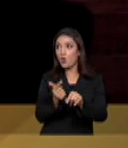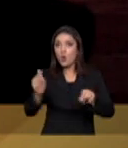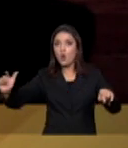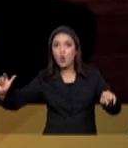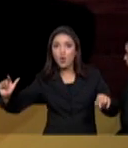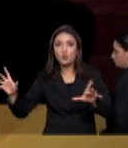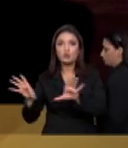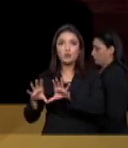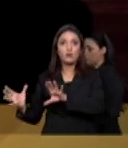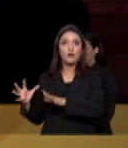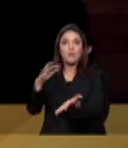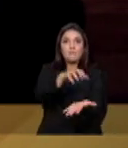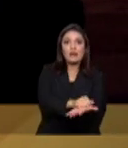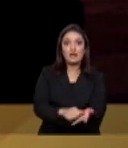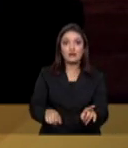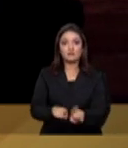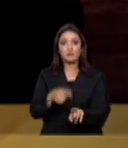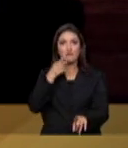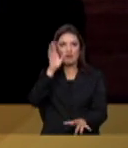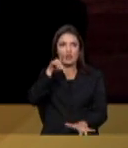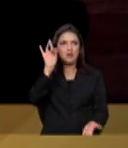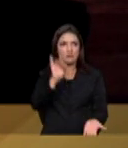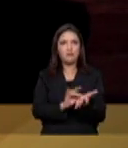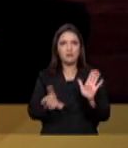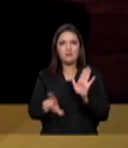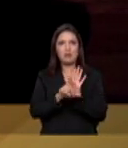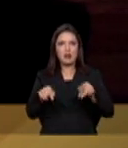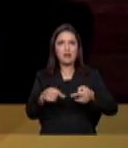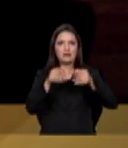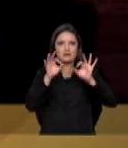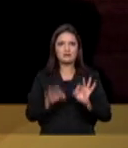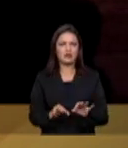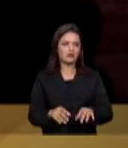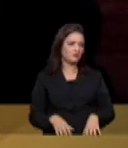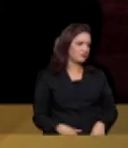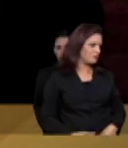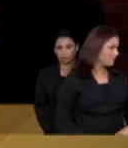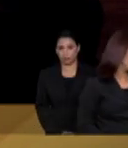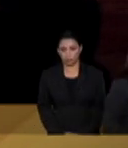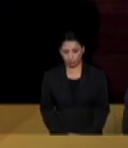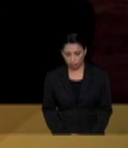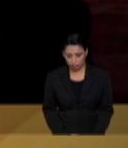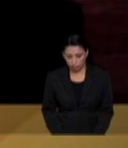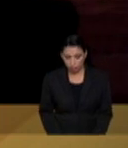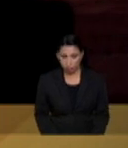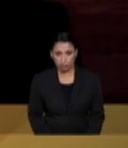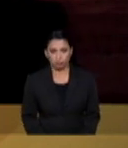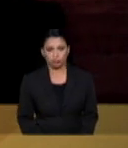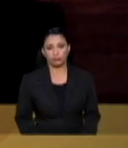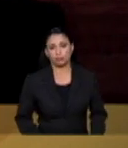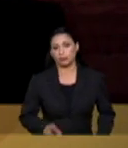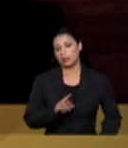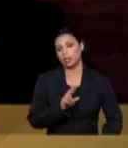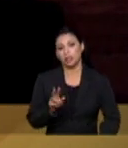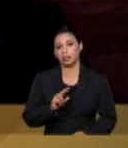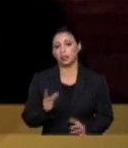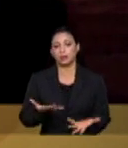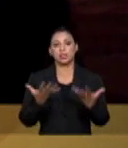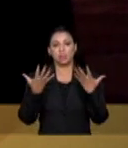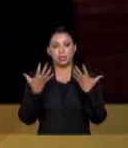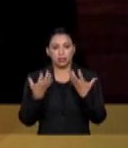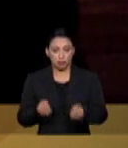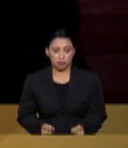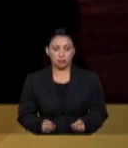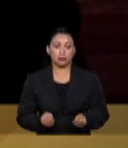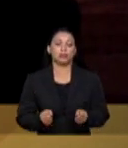tem cura a vítima não reconhecida como válida diante do ordenamento jurídico